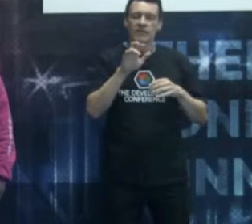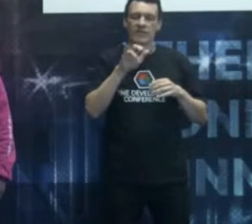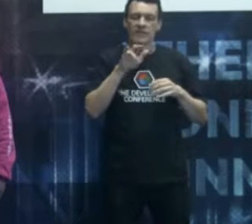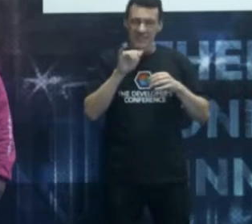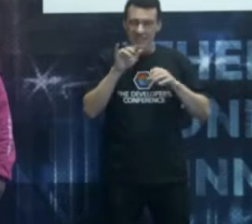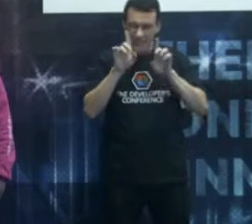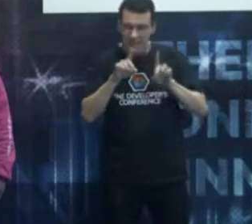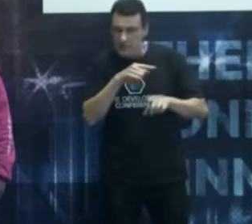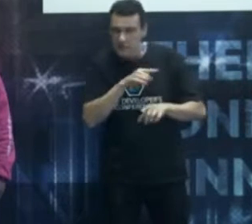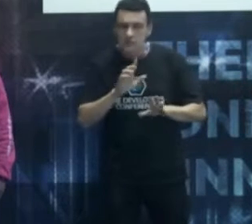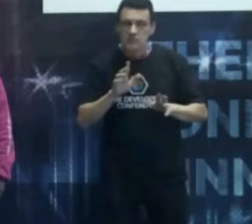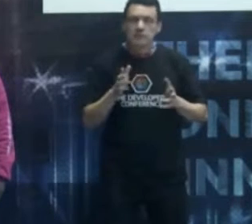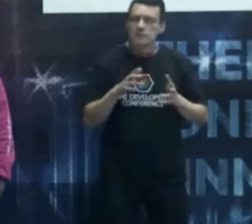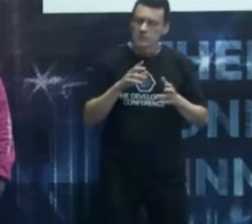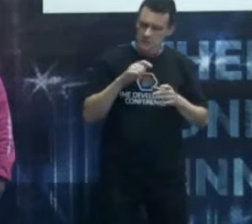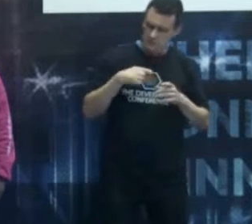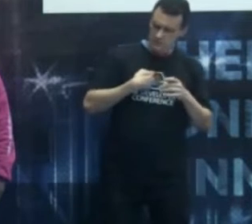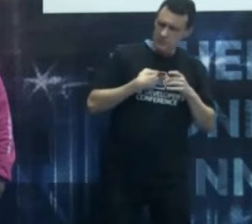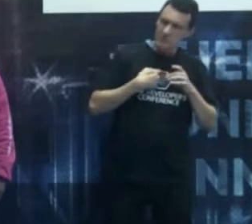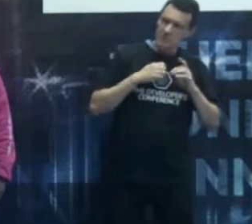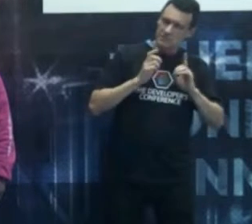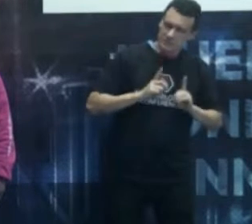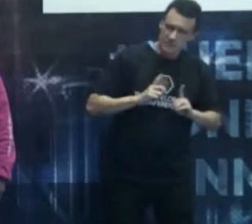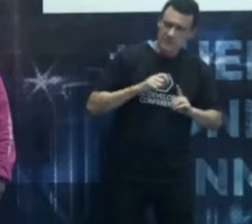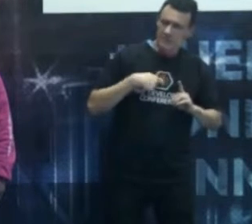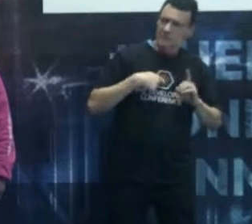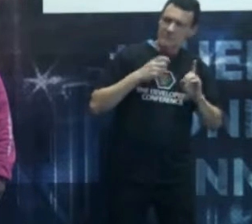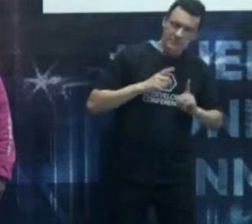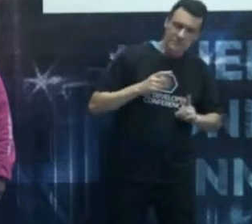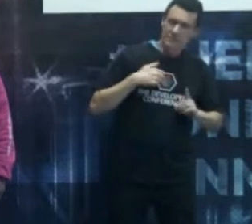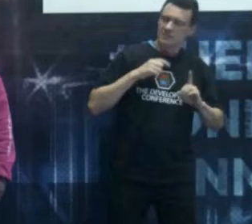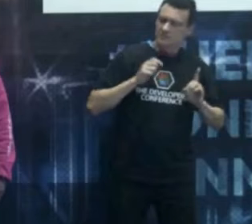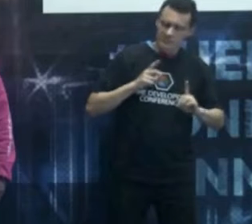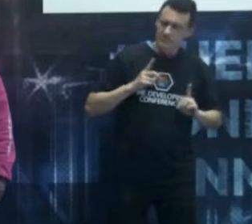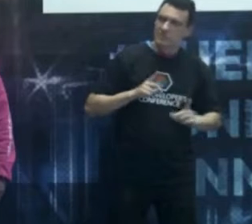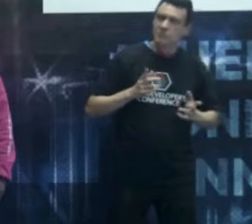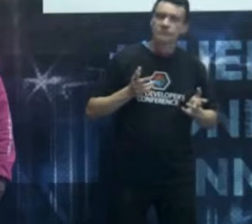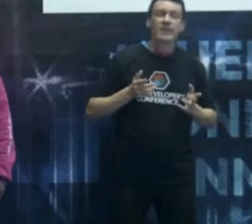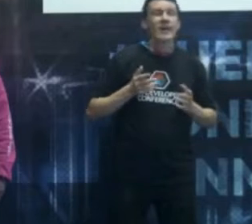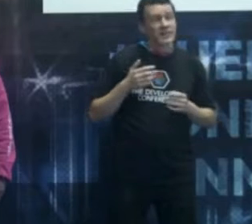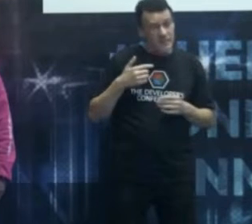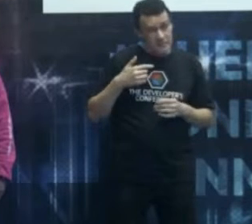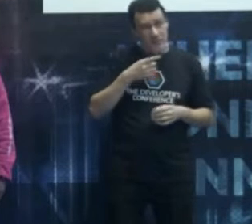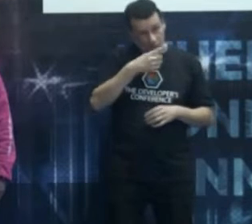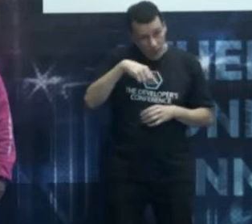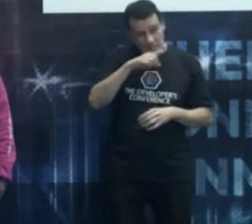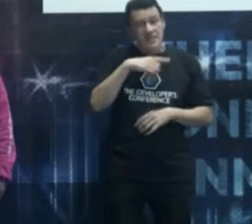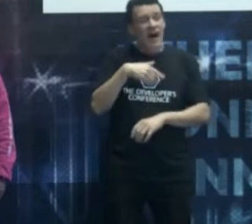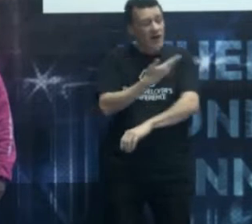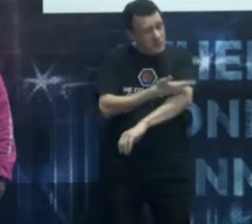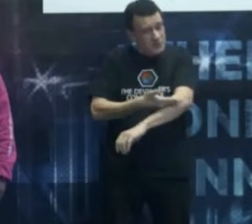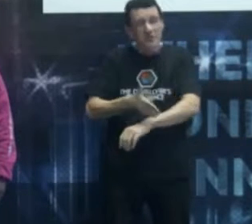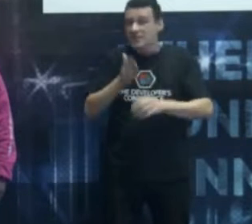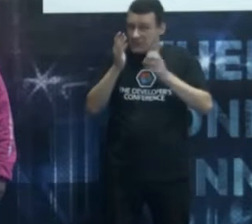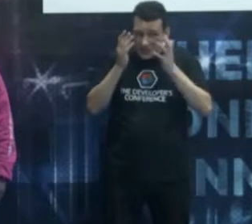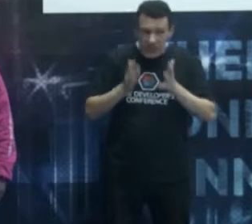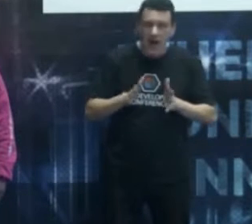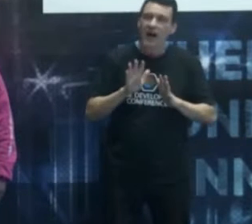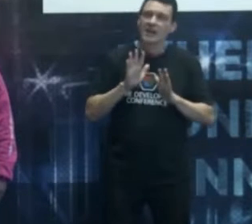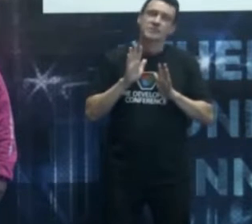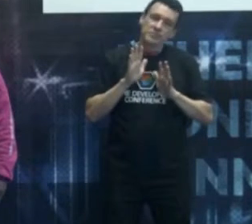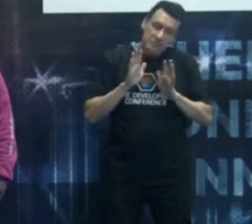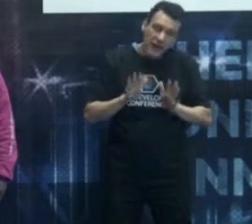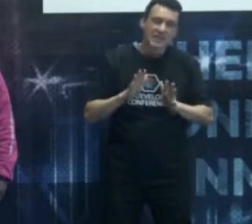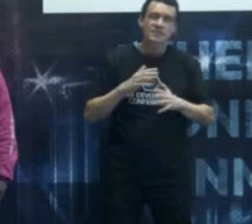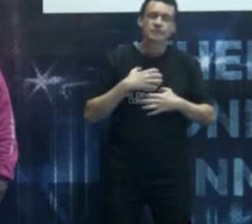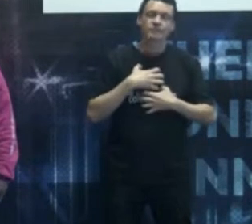limita a nossa identidade, a nossa deficiência, o que é algo que a gente já está bem acostumado a presenciar, mas que não deixa de ser tão nocivo